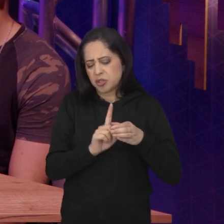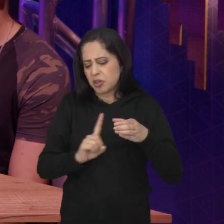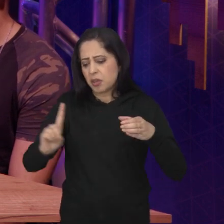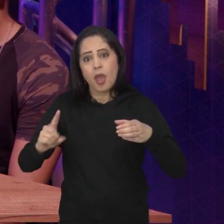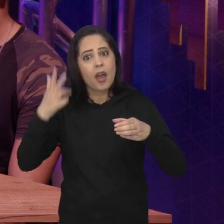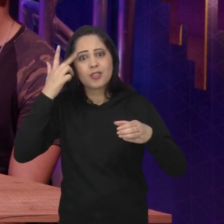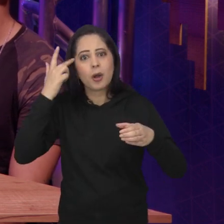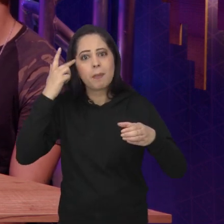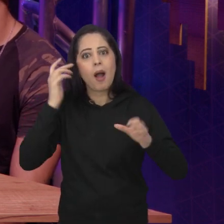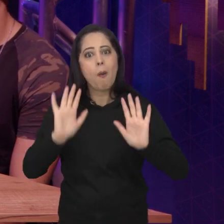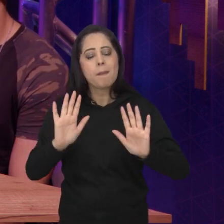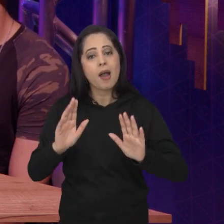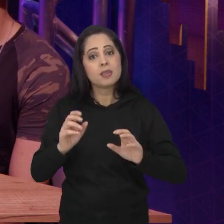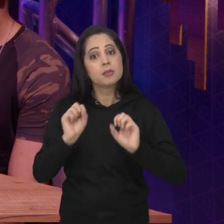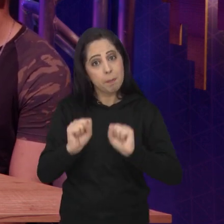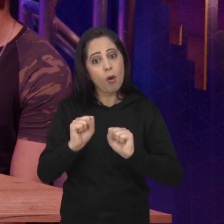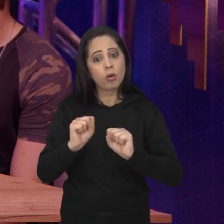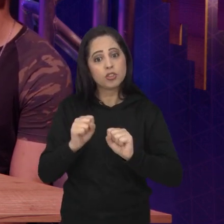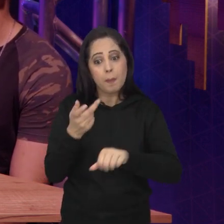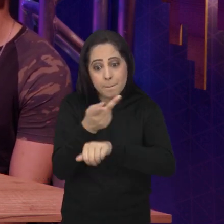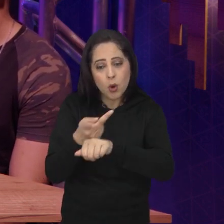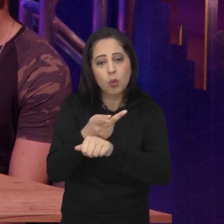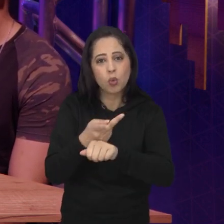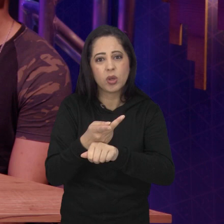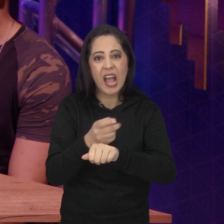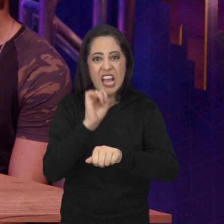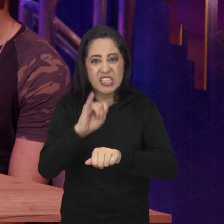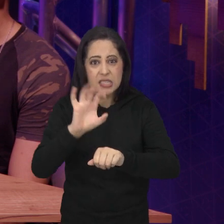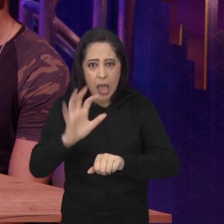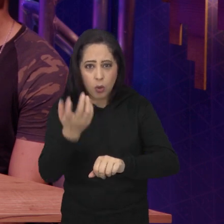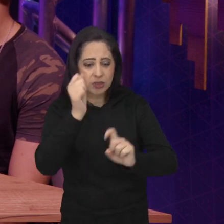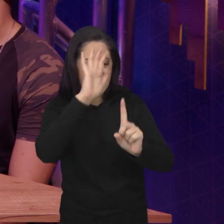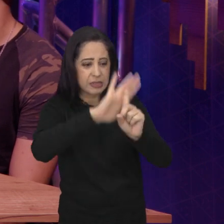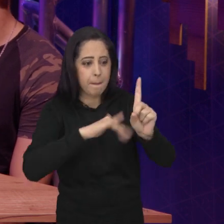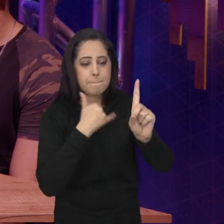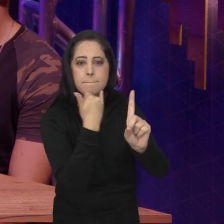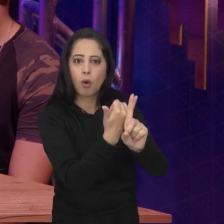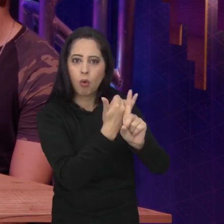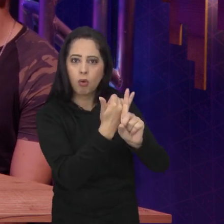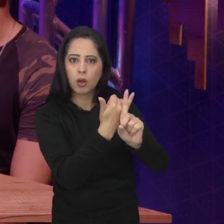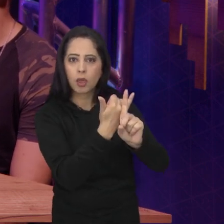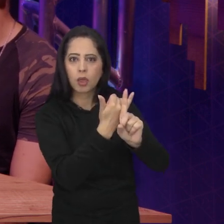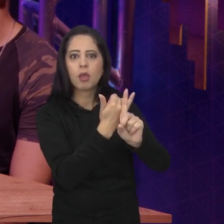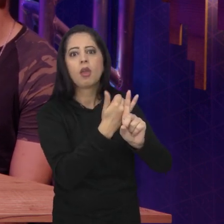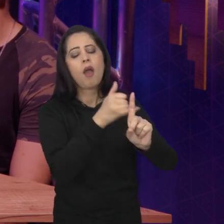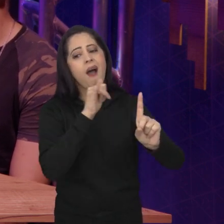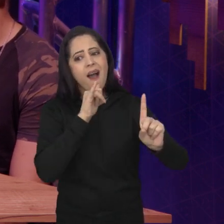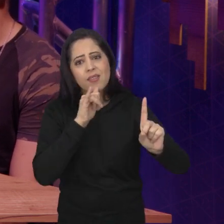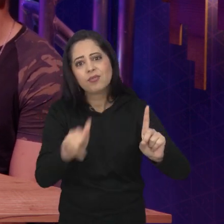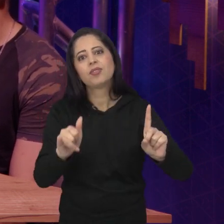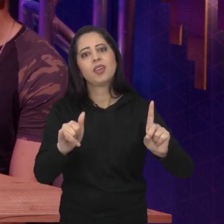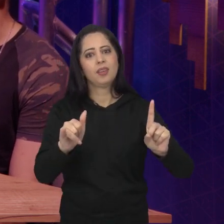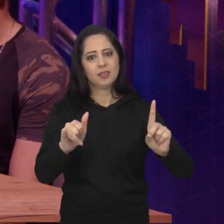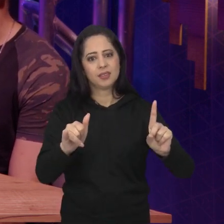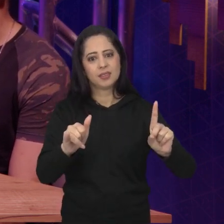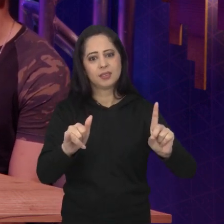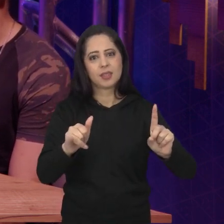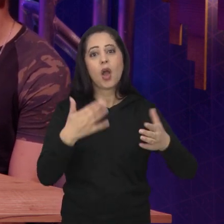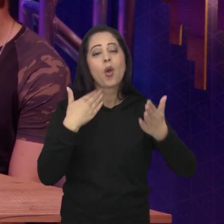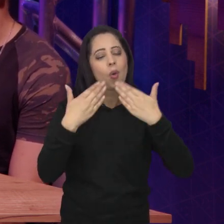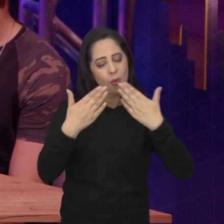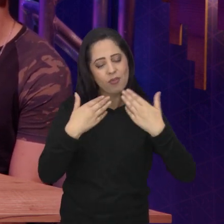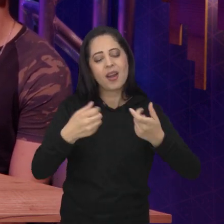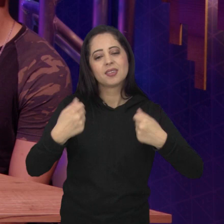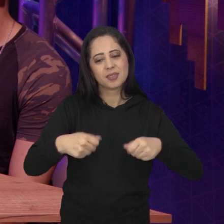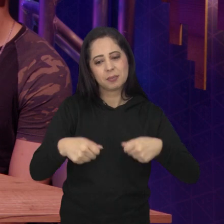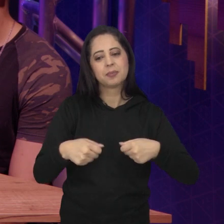sentir estranho, não se sentir incluído. Se tiver acontecendo alguma coisa, né, bullying, existem vários fatores que podem, né, prejudicar a